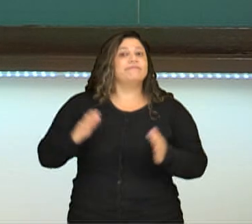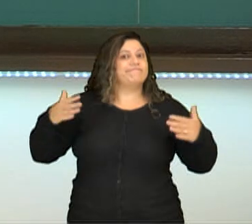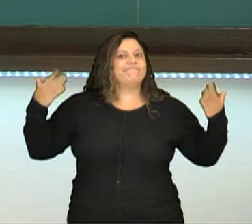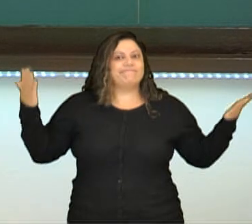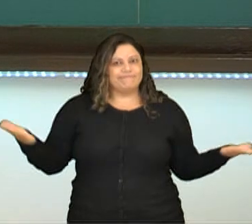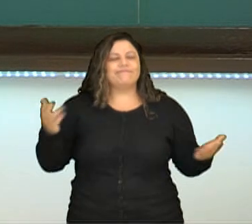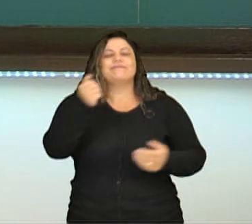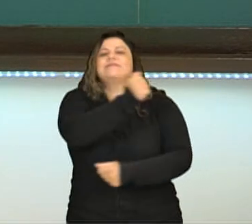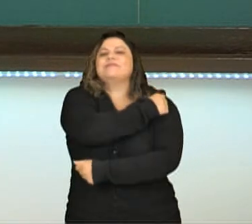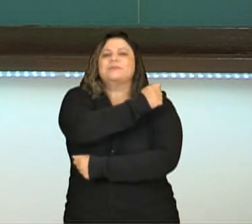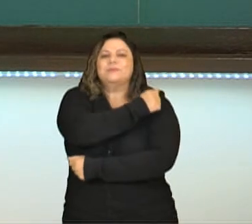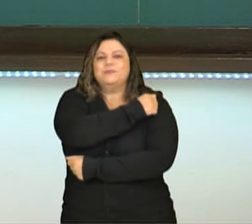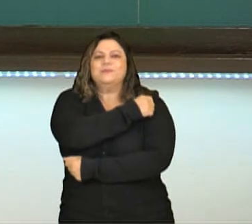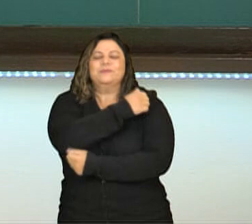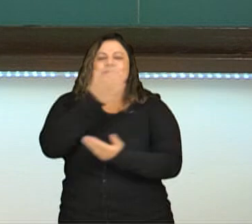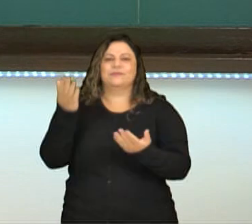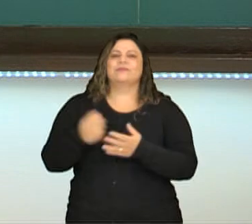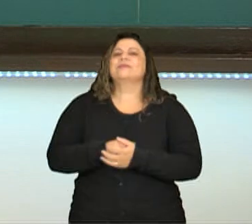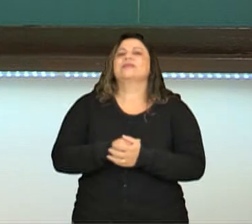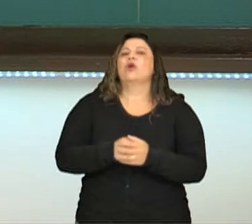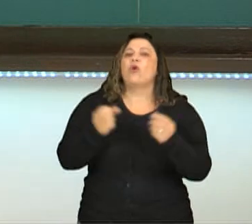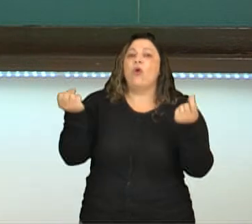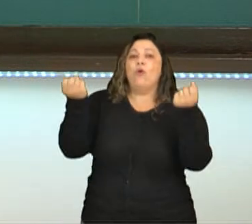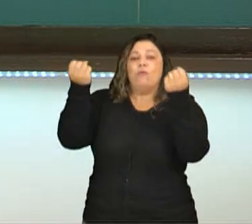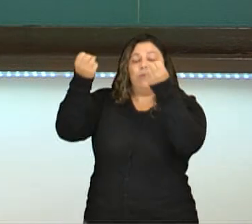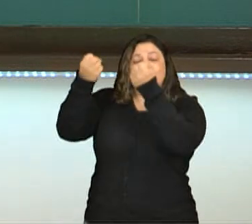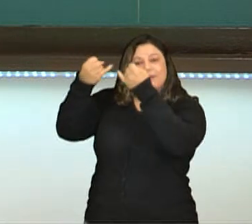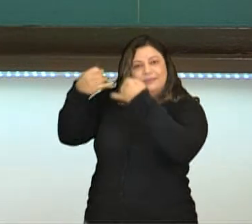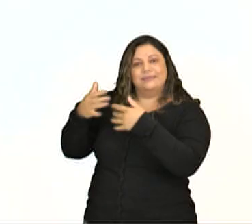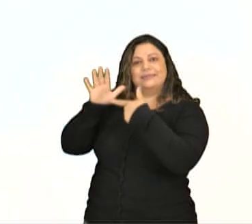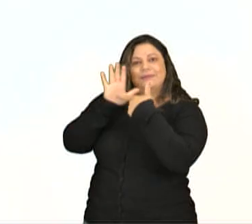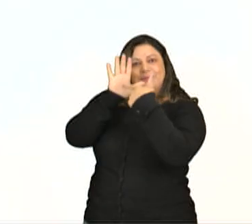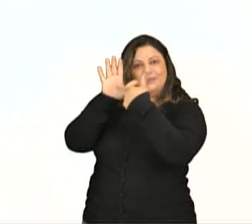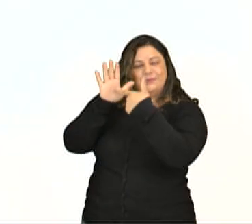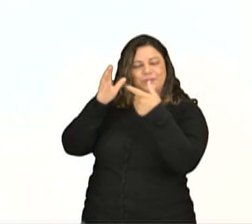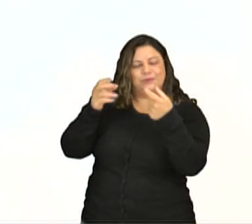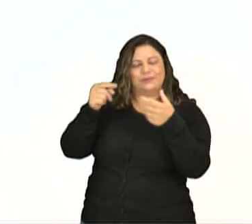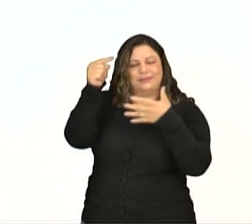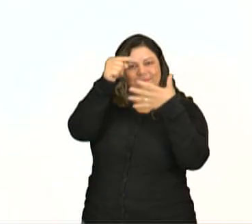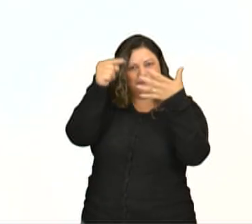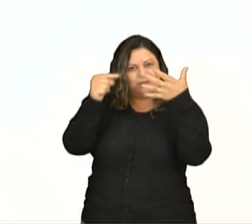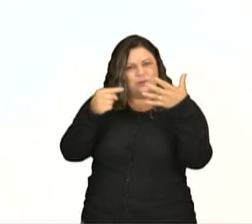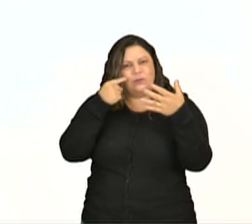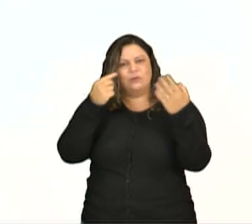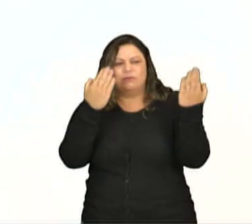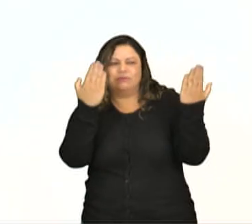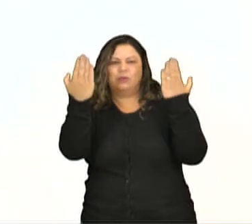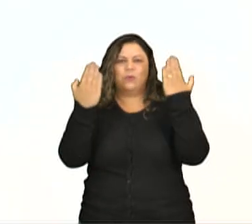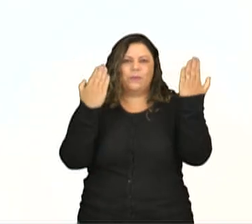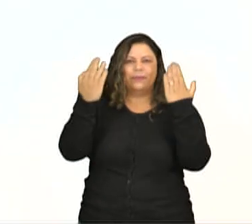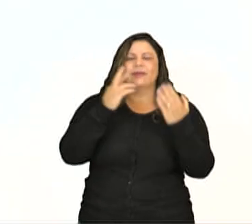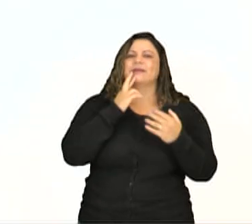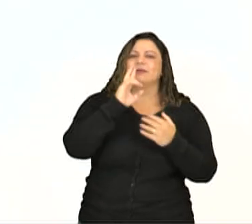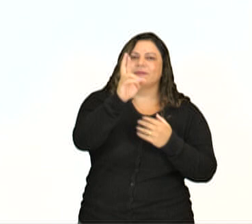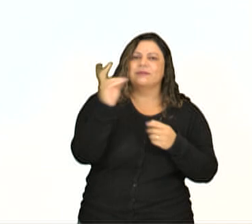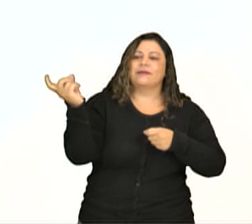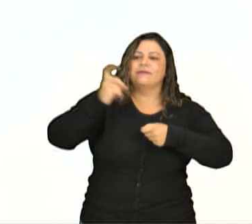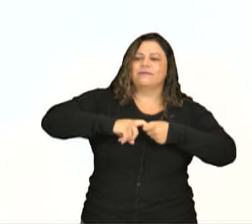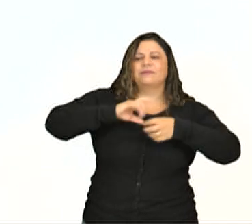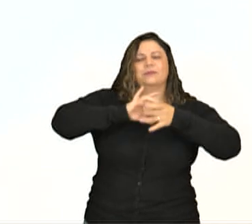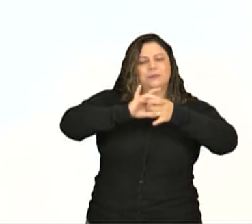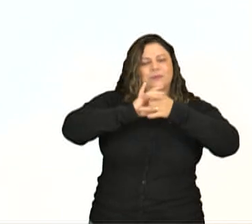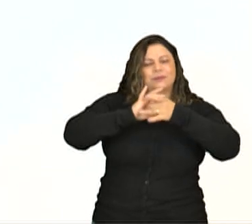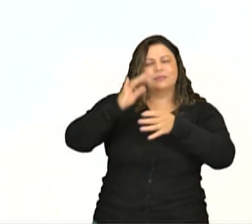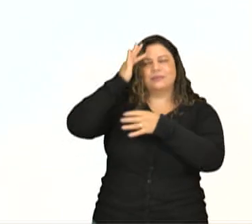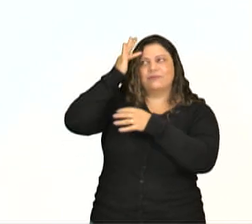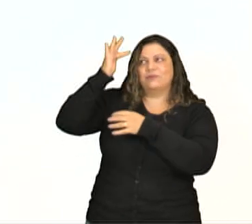Então, estudante, vamos aqui. Eu vou colocar alguns aspectos e você vê se algum deles está aí na sua resposta. Ó, vinculação da filosofia com